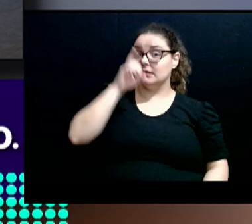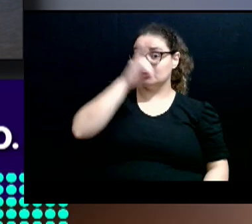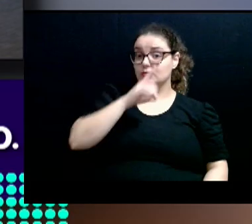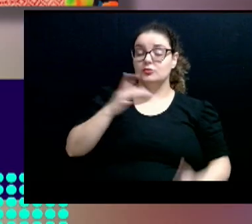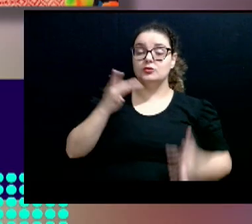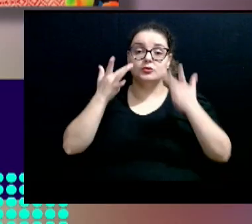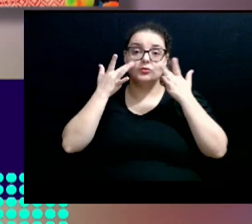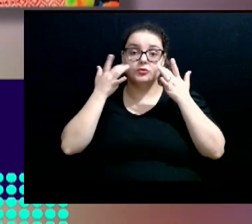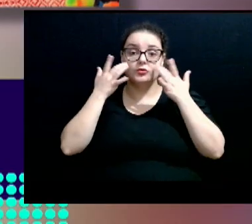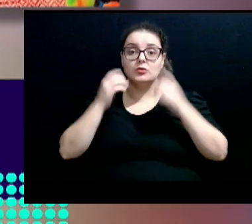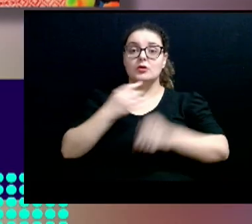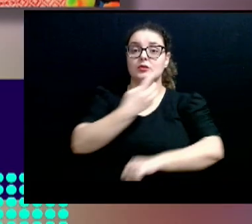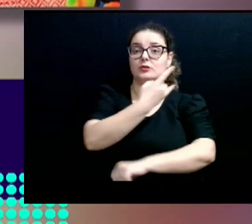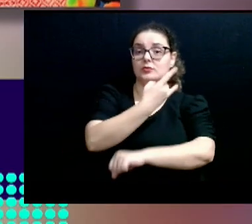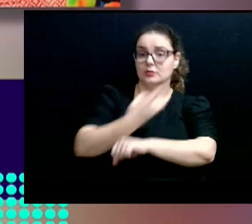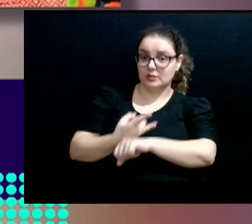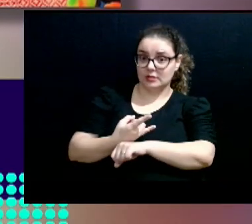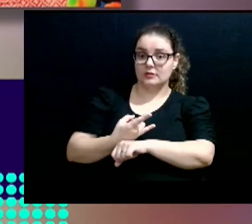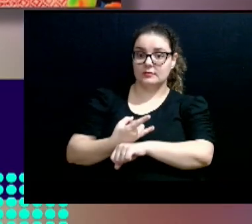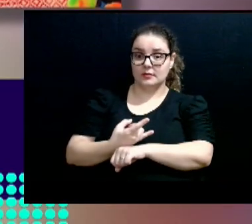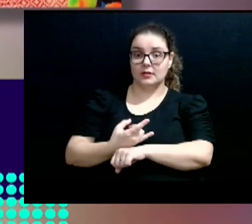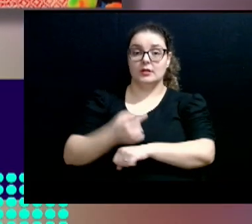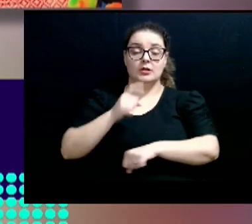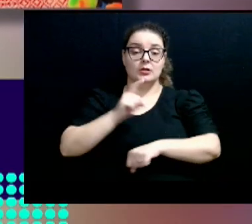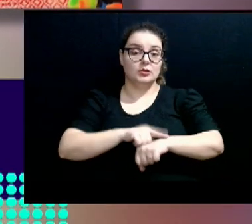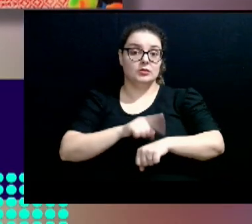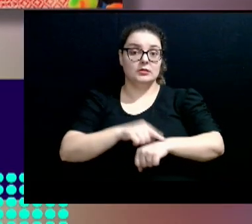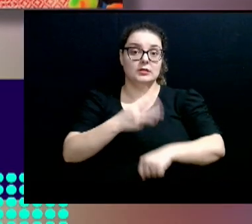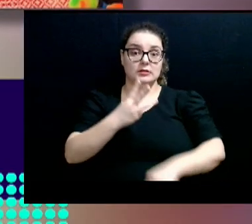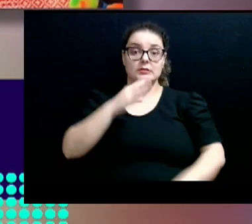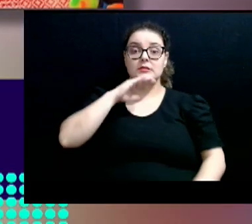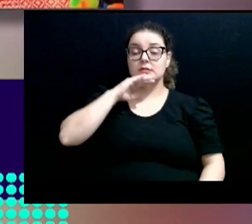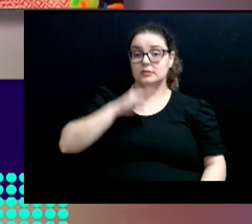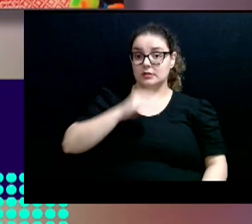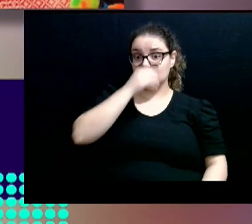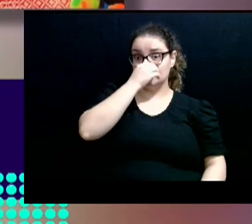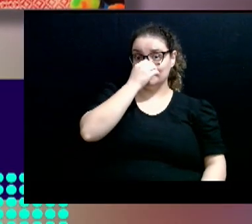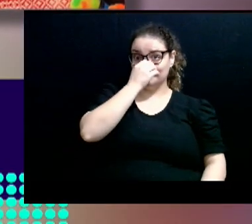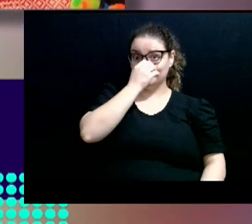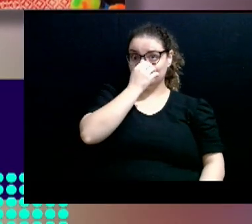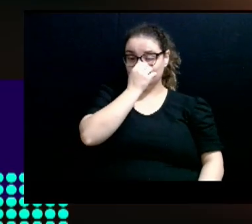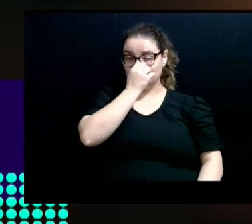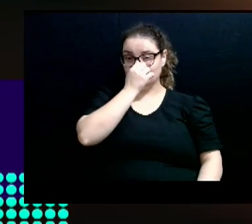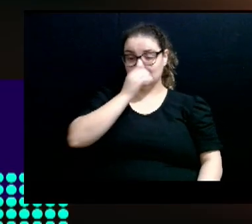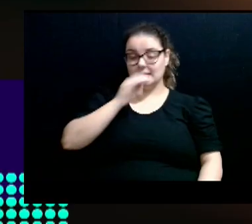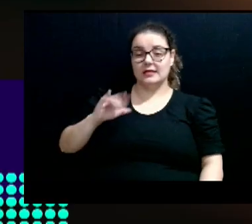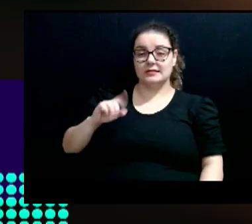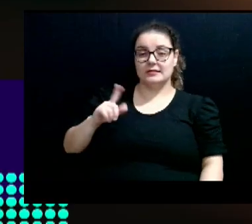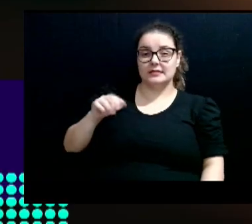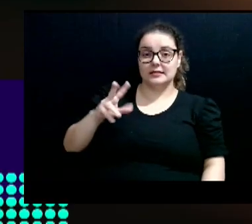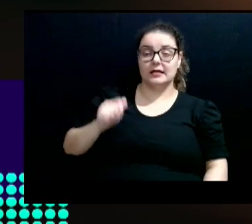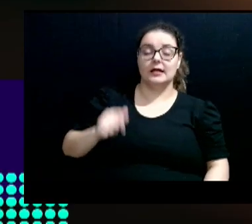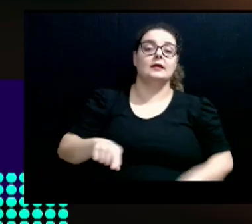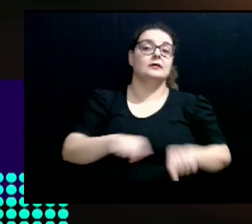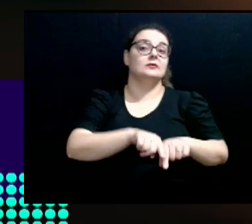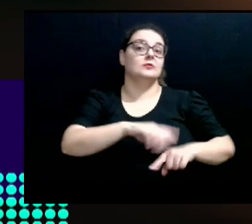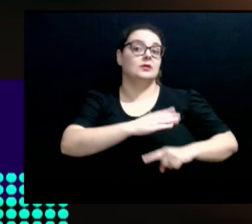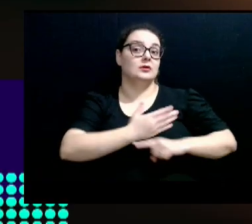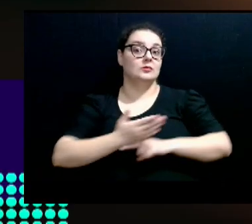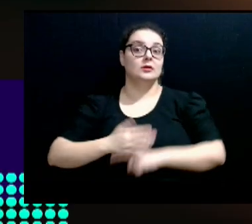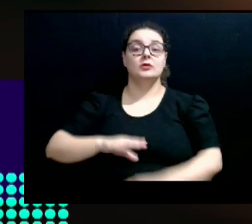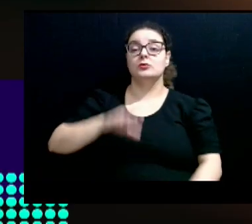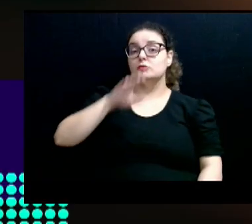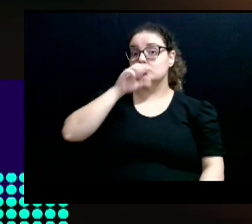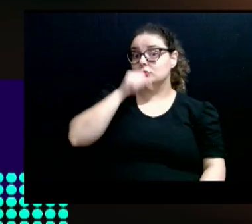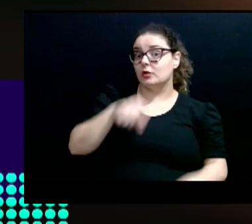Castro Mendes, a partir das 3 horas da tarde, A Cigarra e a Formiga. Também no sábado, a partir